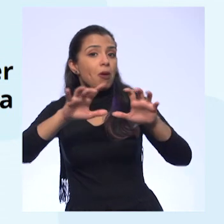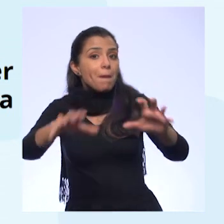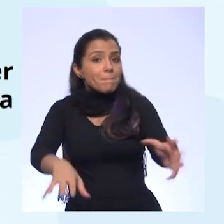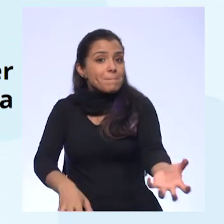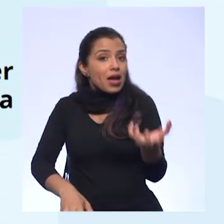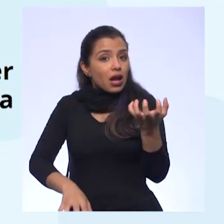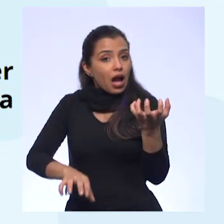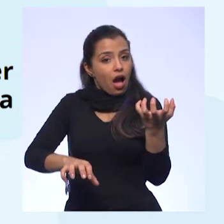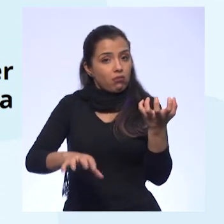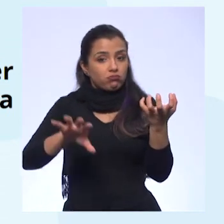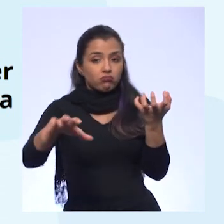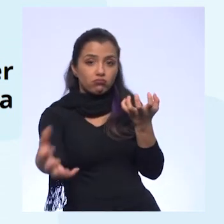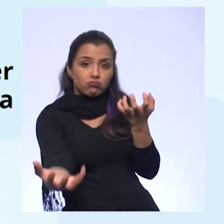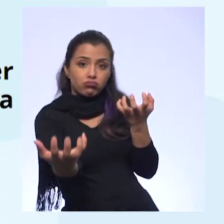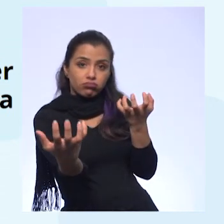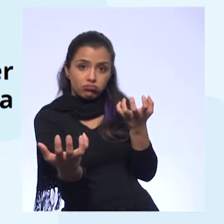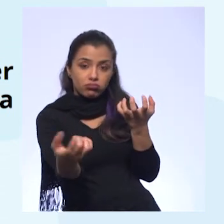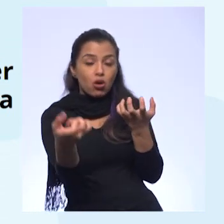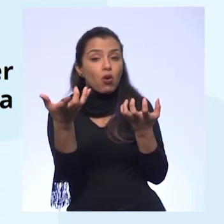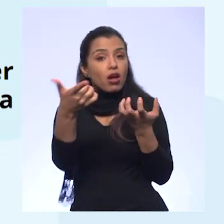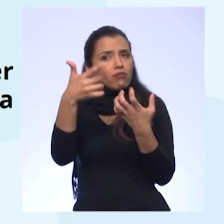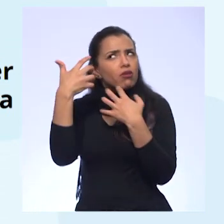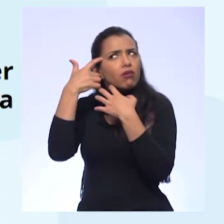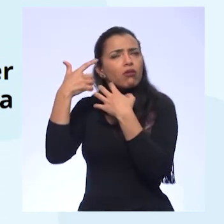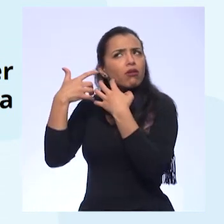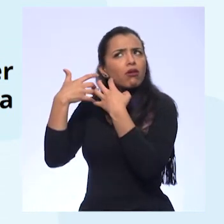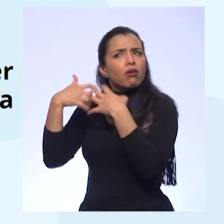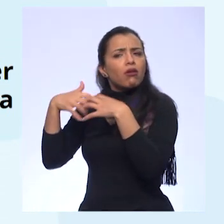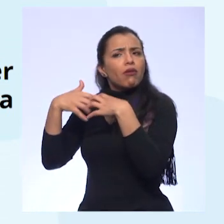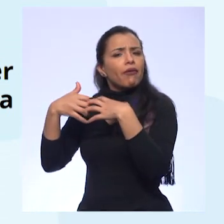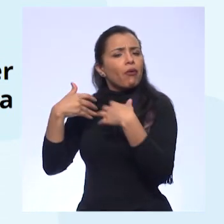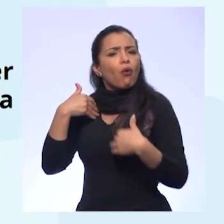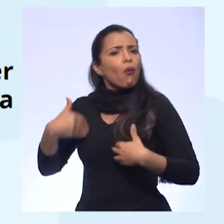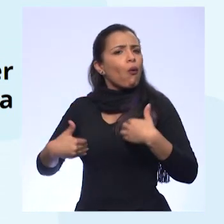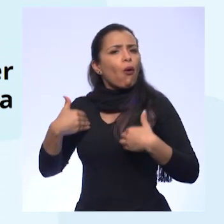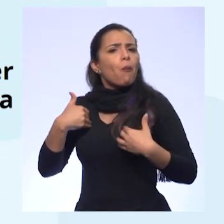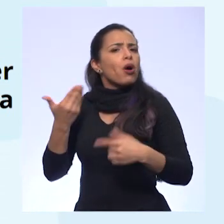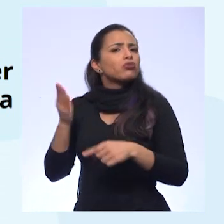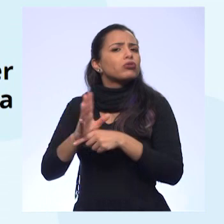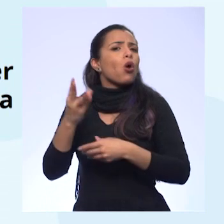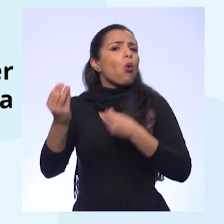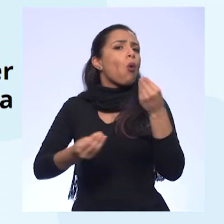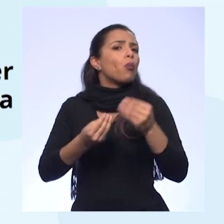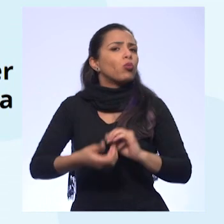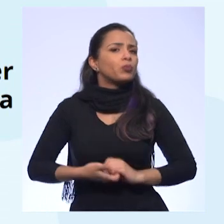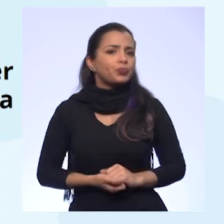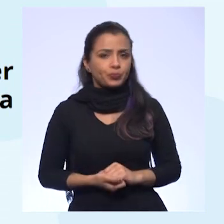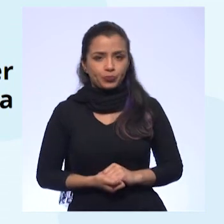mãos? Aí eu queria que você refletisse com você aí, rapidinho nisso daí.